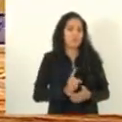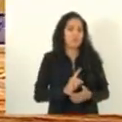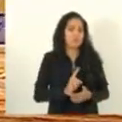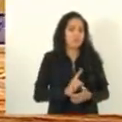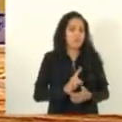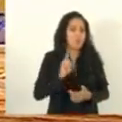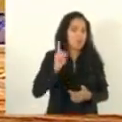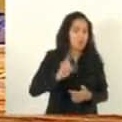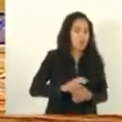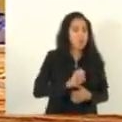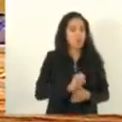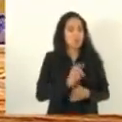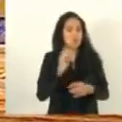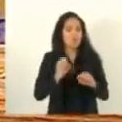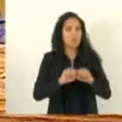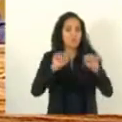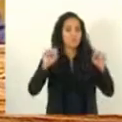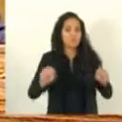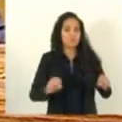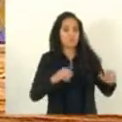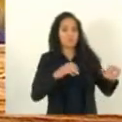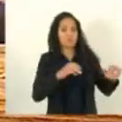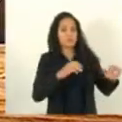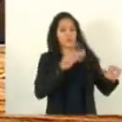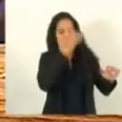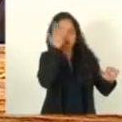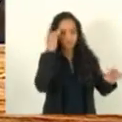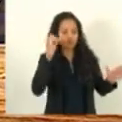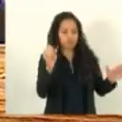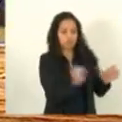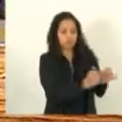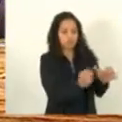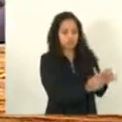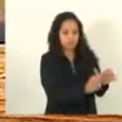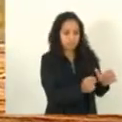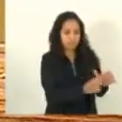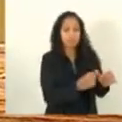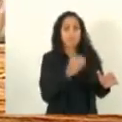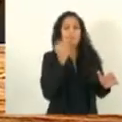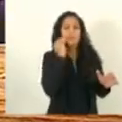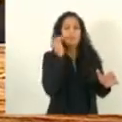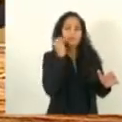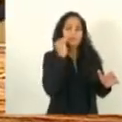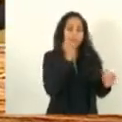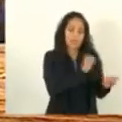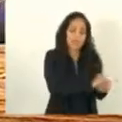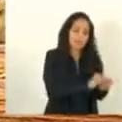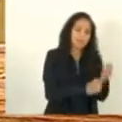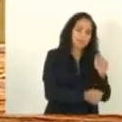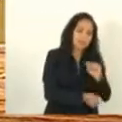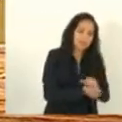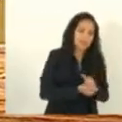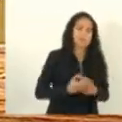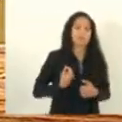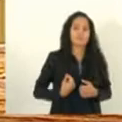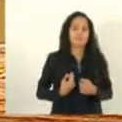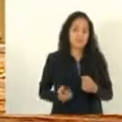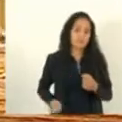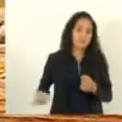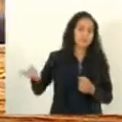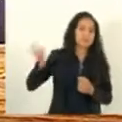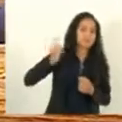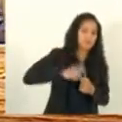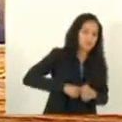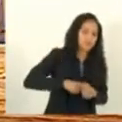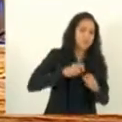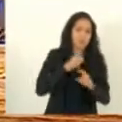de que abriga esses jovens para tentar readequá-los, para tentar trazê-los de novo